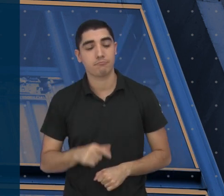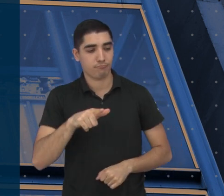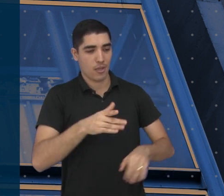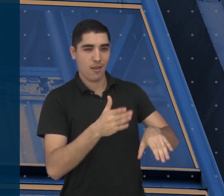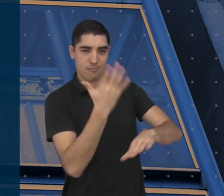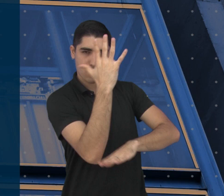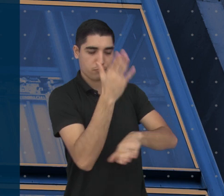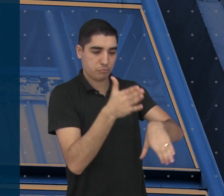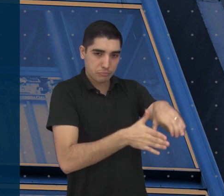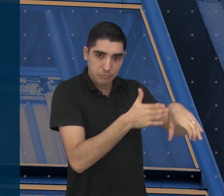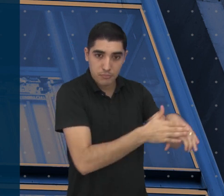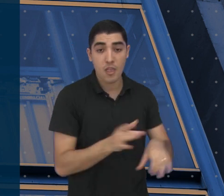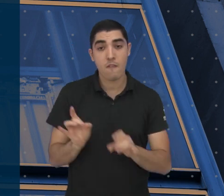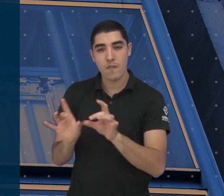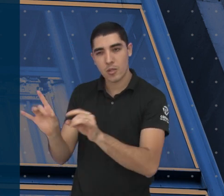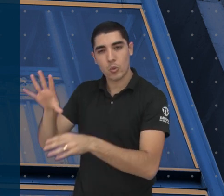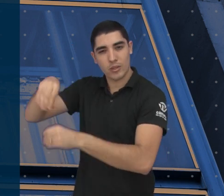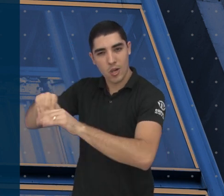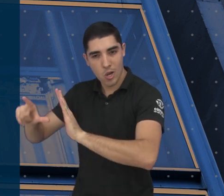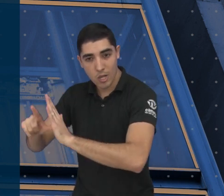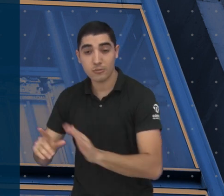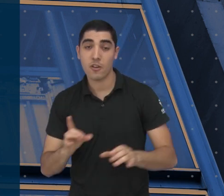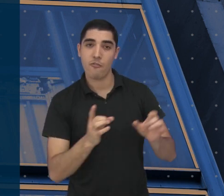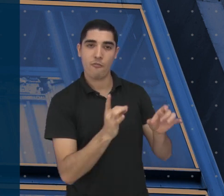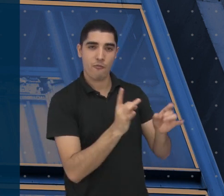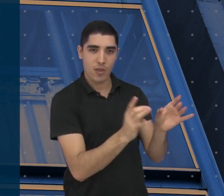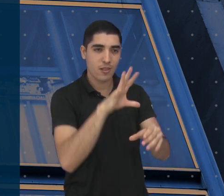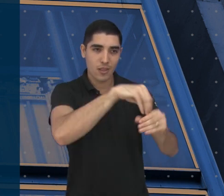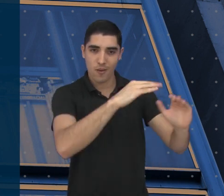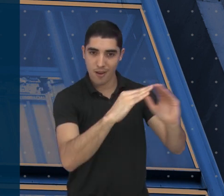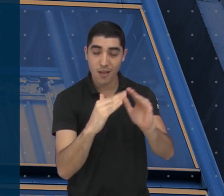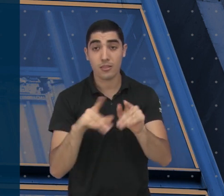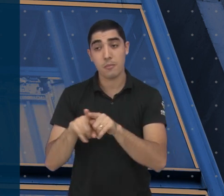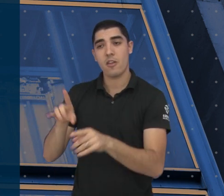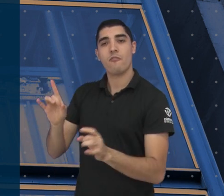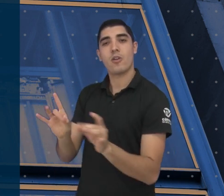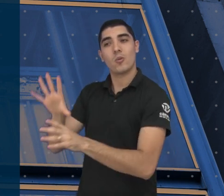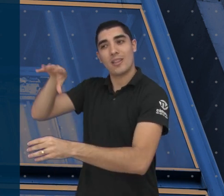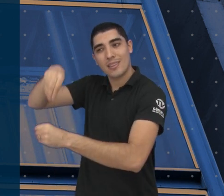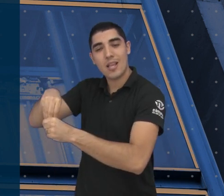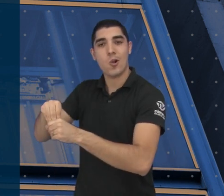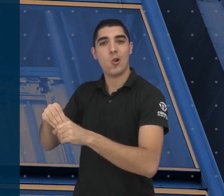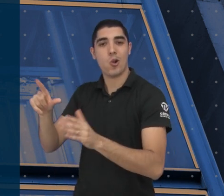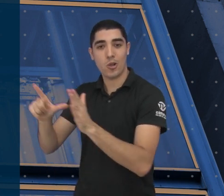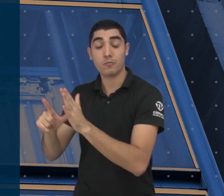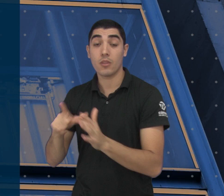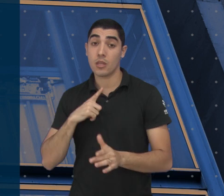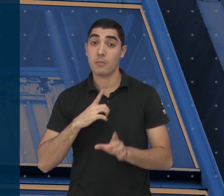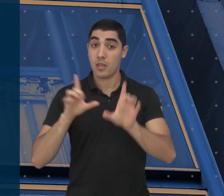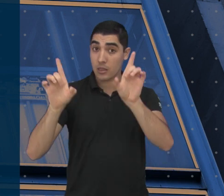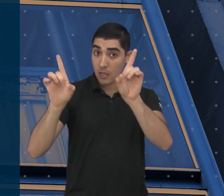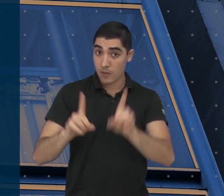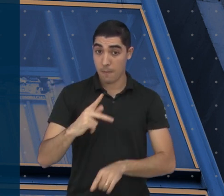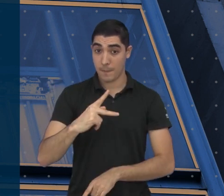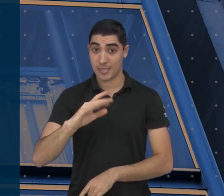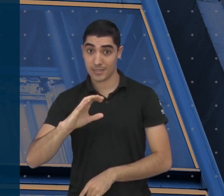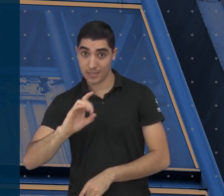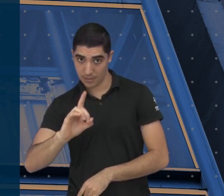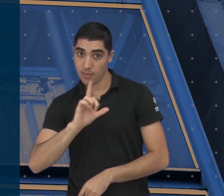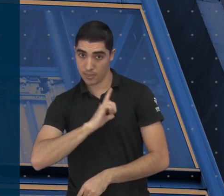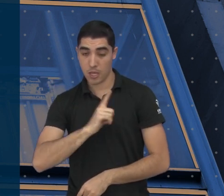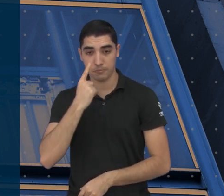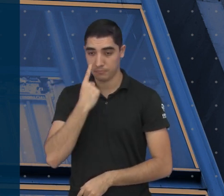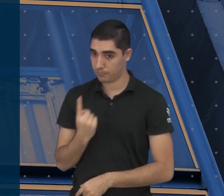serralheiro, vendedor interno, vendedor porta a porta e vendedor interno. E ainda há vagas para pessoas com deficiência nos cargos